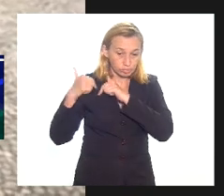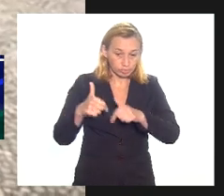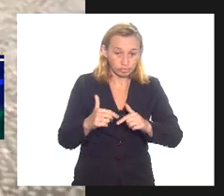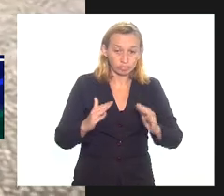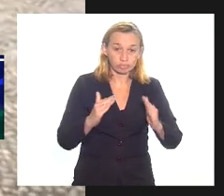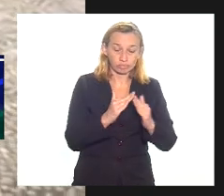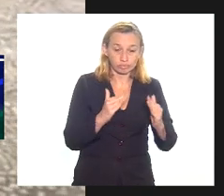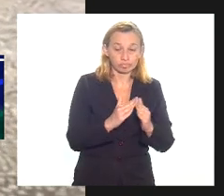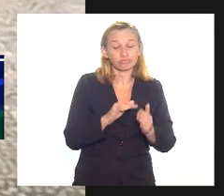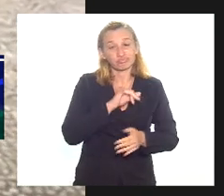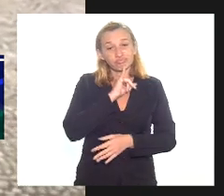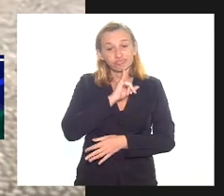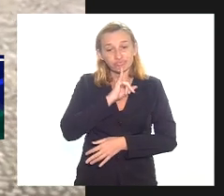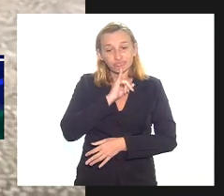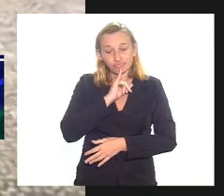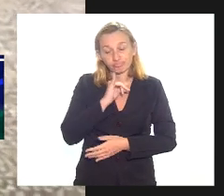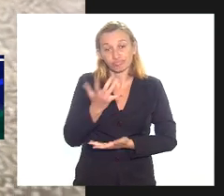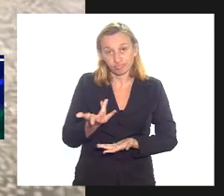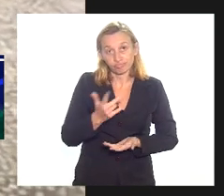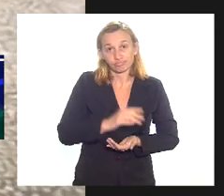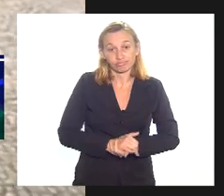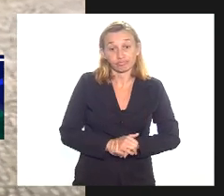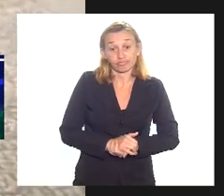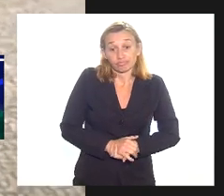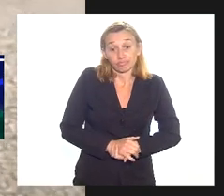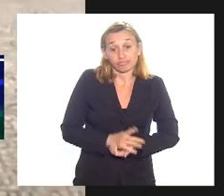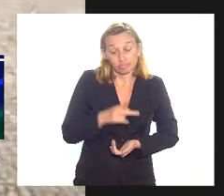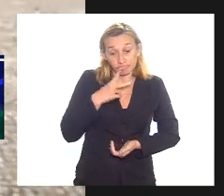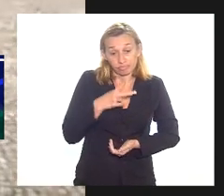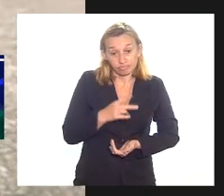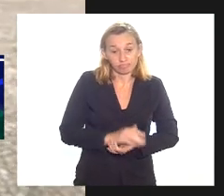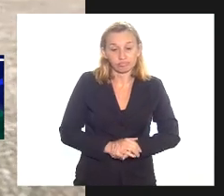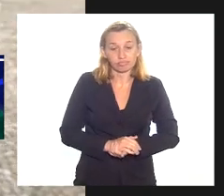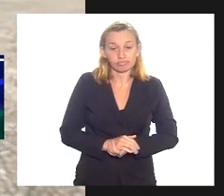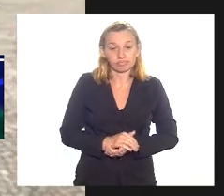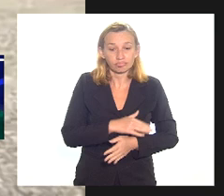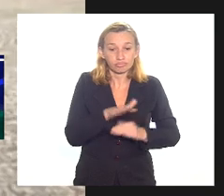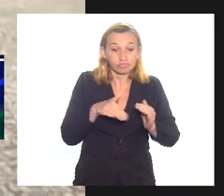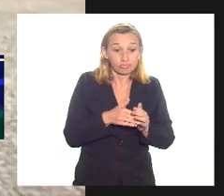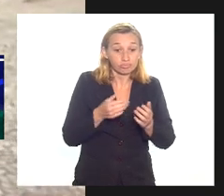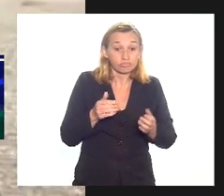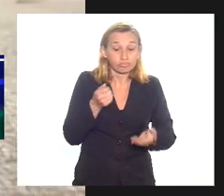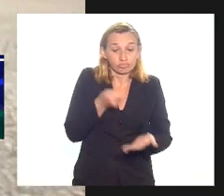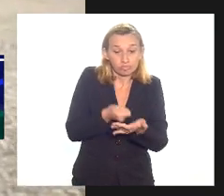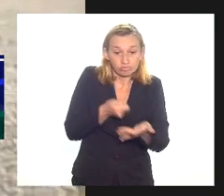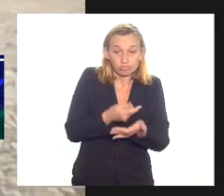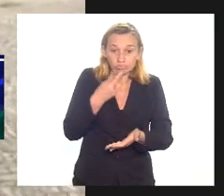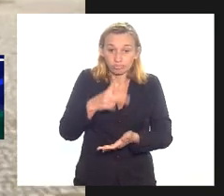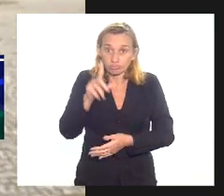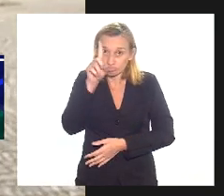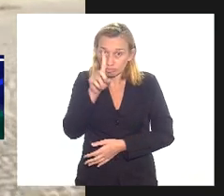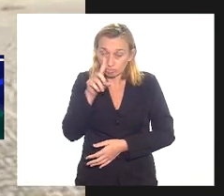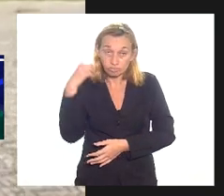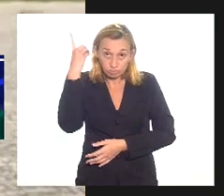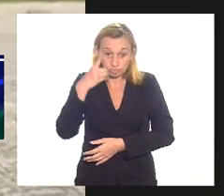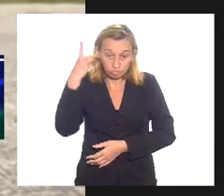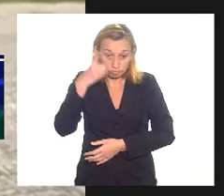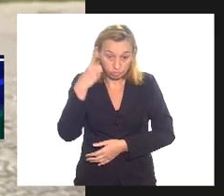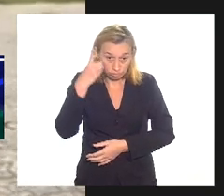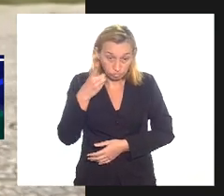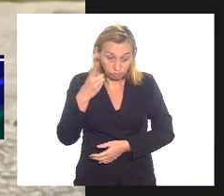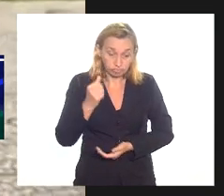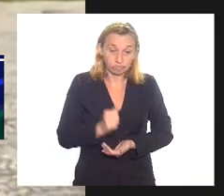que, infelizmente, e aqui a razão do meu apelo, para que o senhor, para que a senhora cobre do seu deputado a presença e que